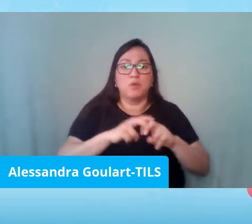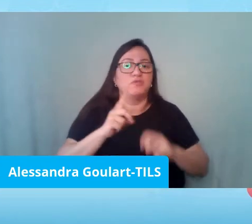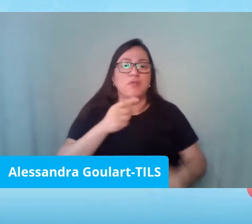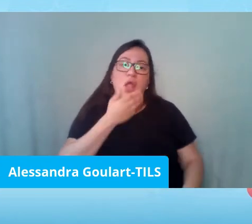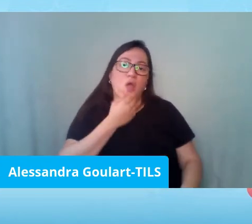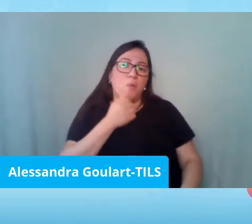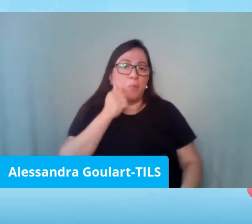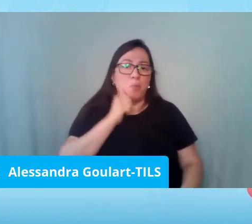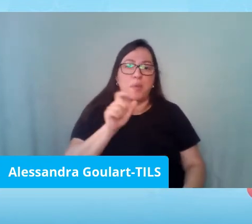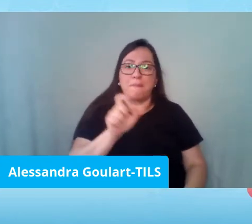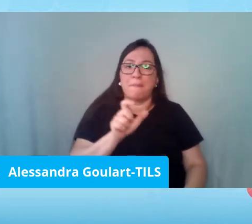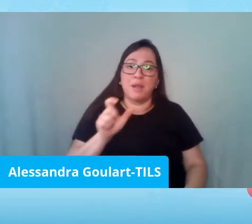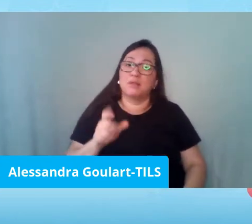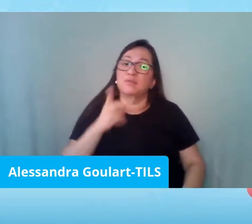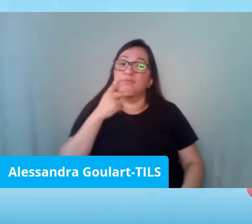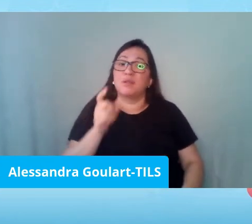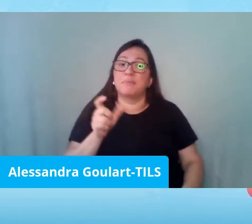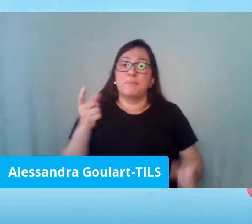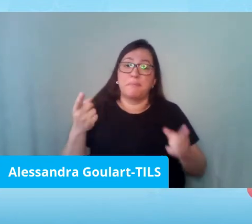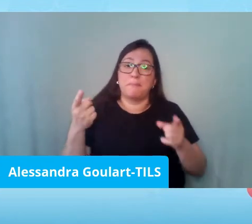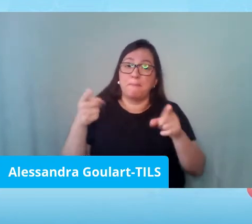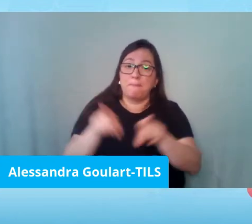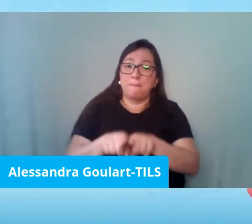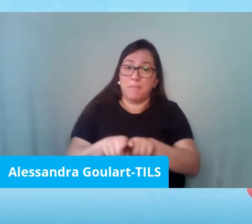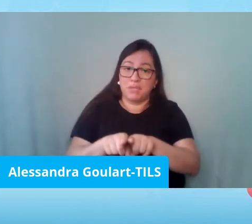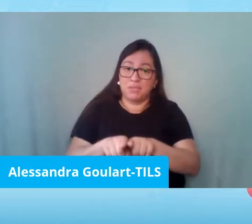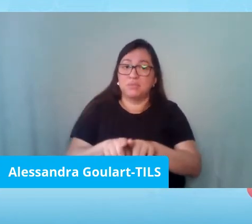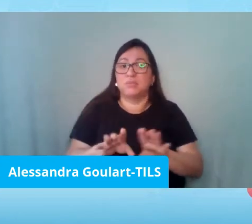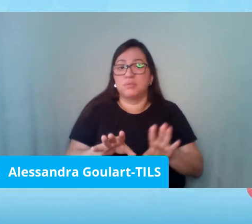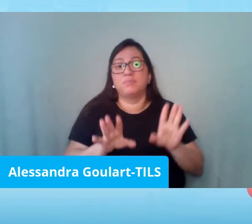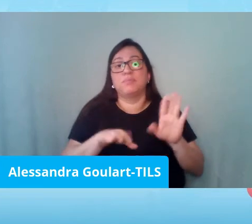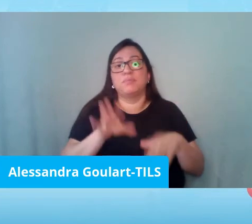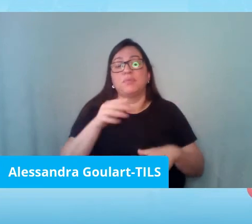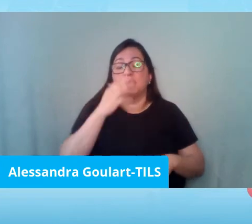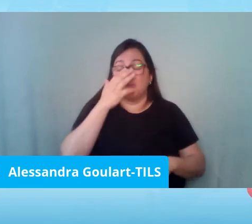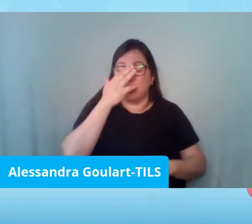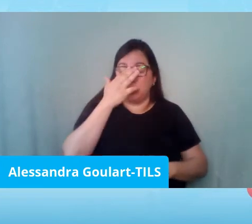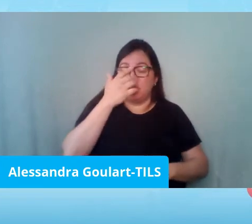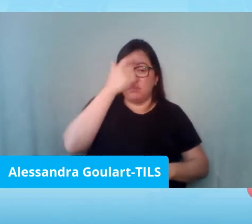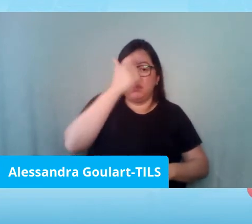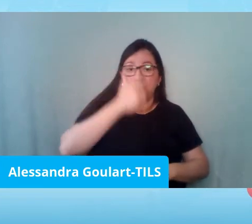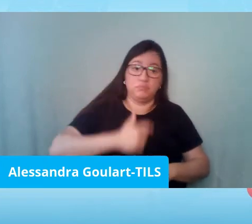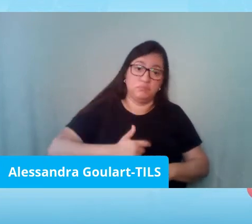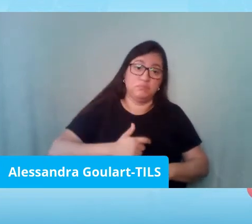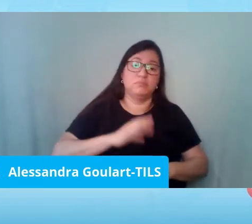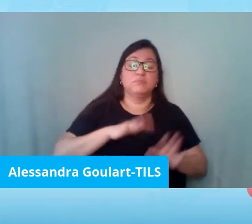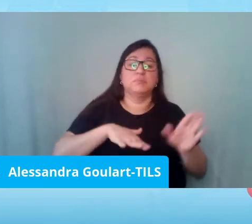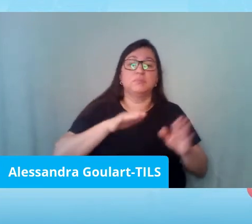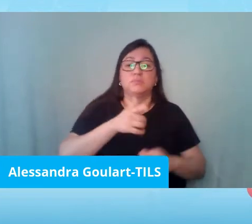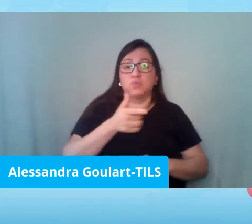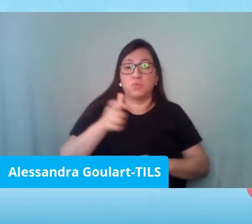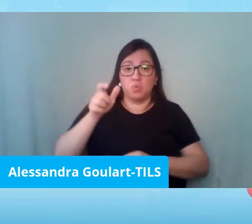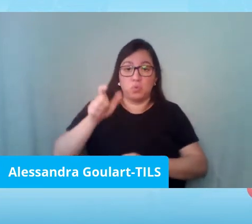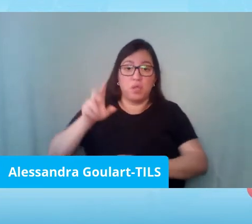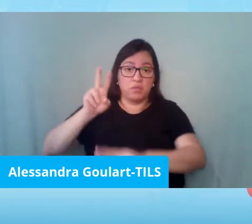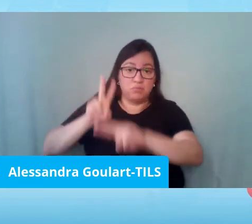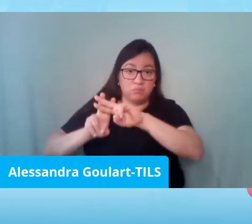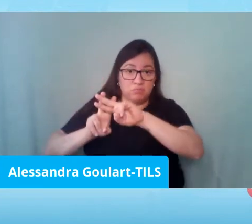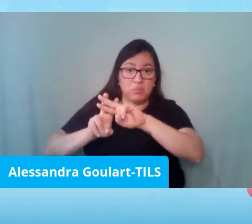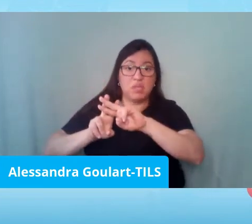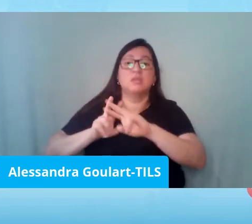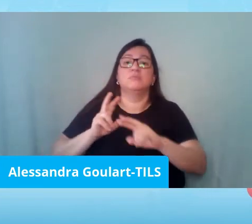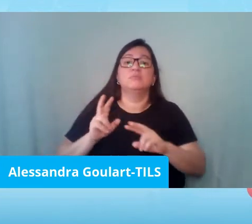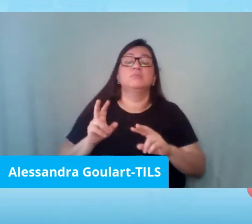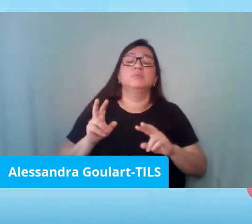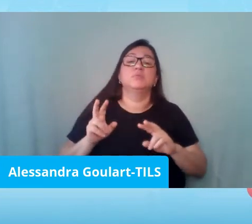por exemplo, pode ter uma parceria que está em privação de liberdade e que ela faz visitas a essa pessoa e eles têm